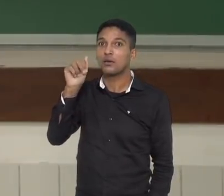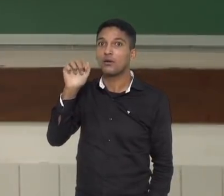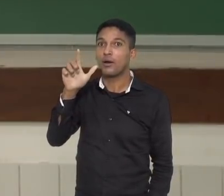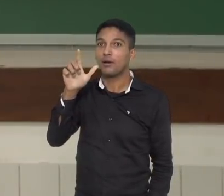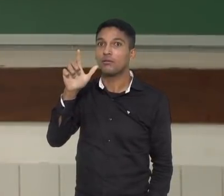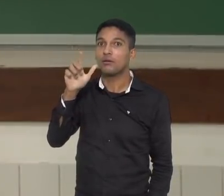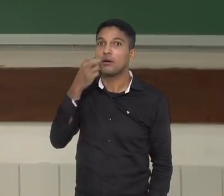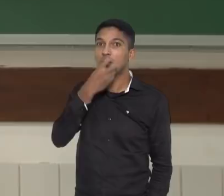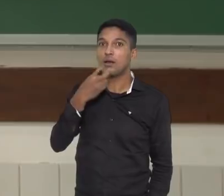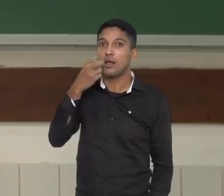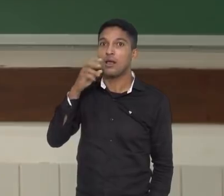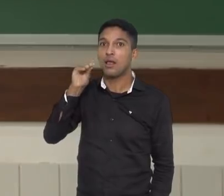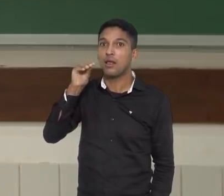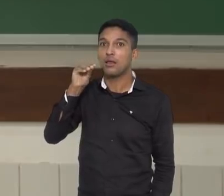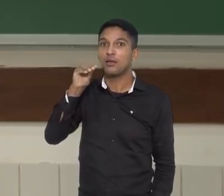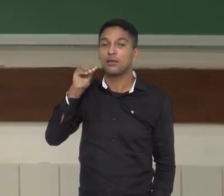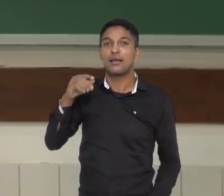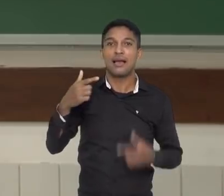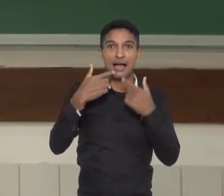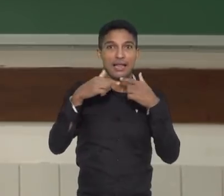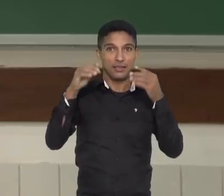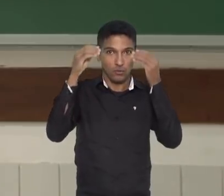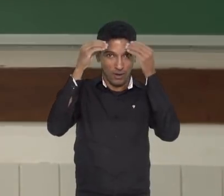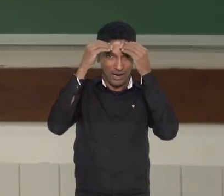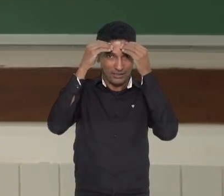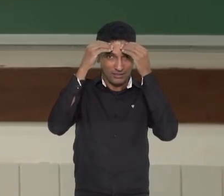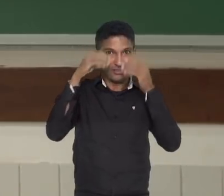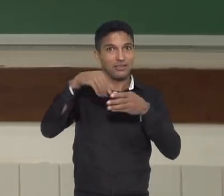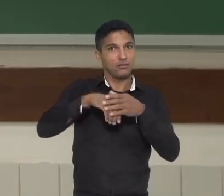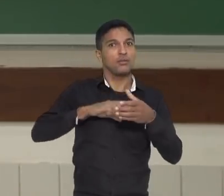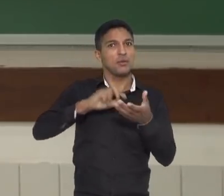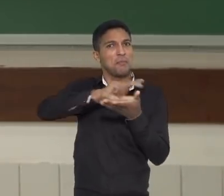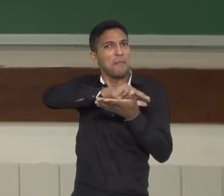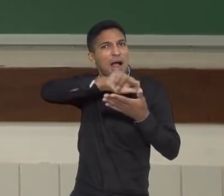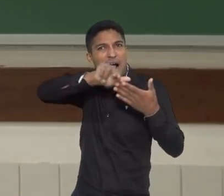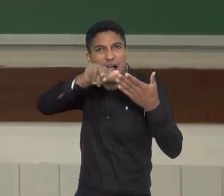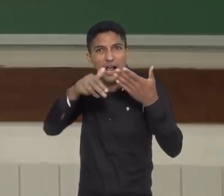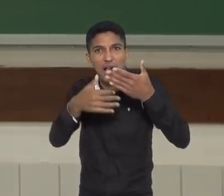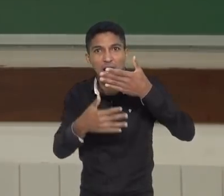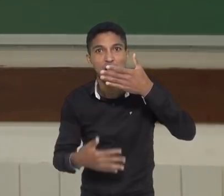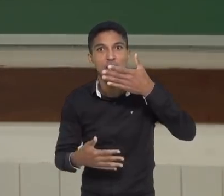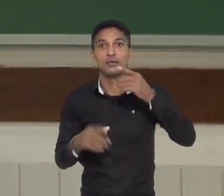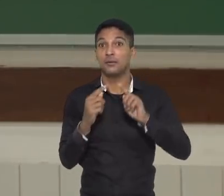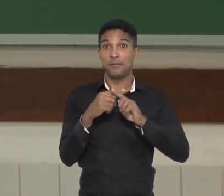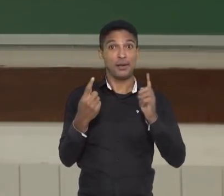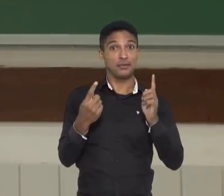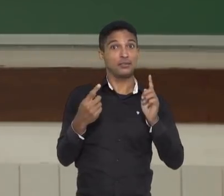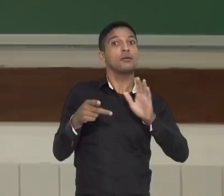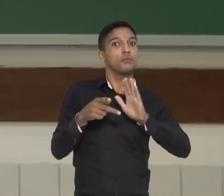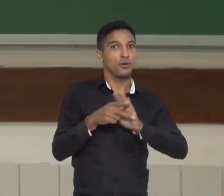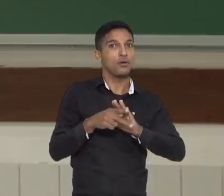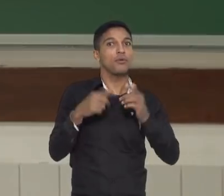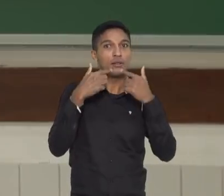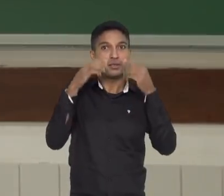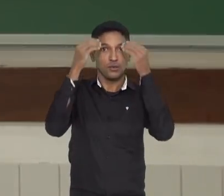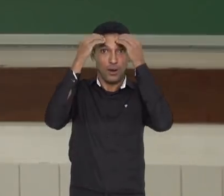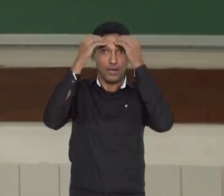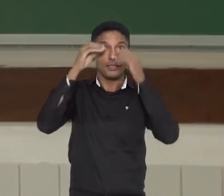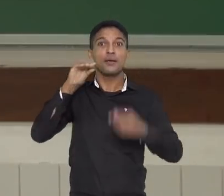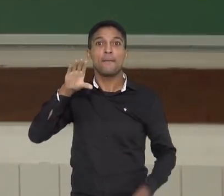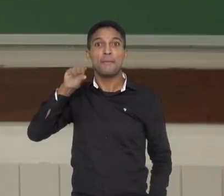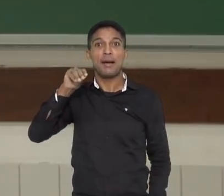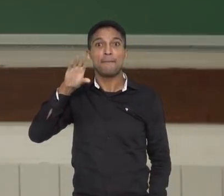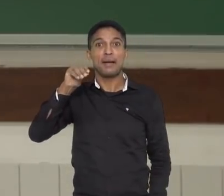a linguagem ela é ampla, ela comporta os gestos, as ações, mas aqui se refere à linguagem da fala, da conversa.